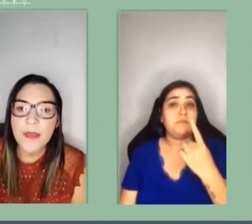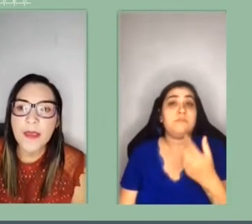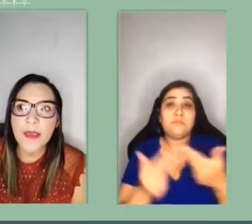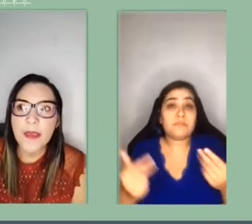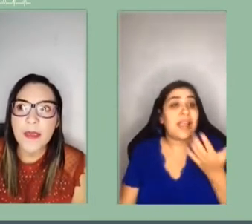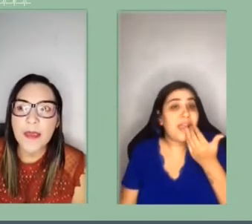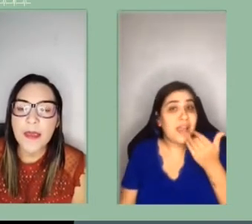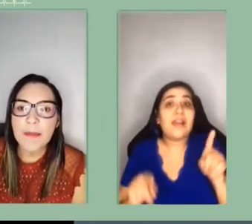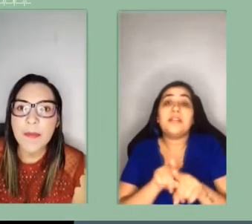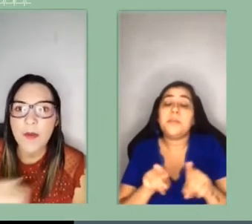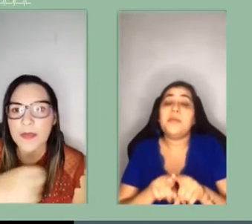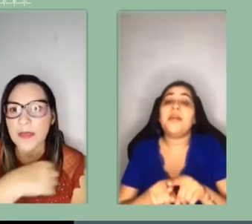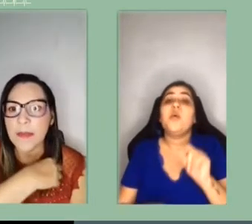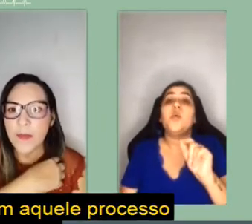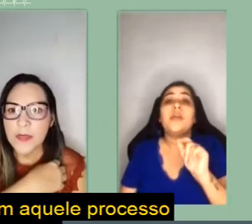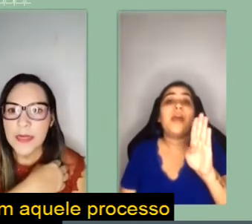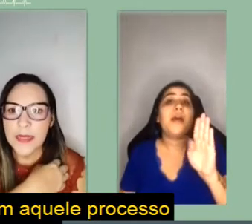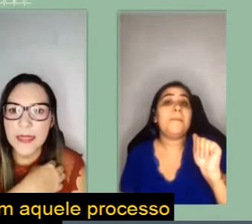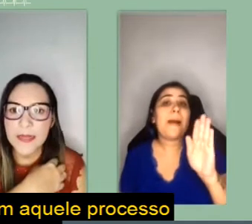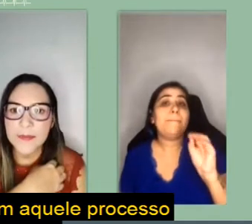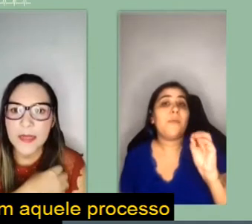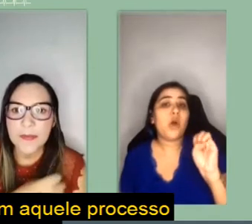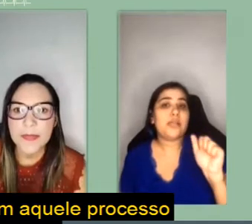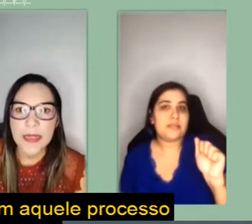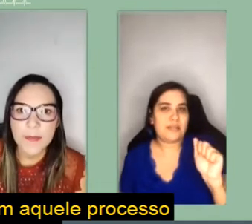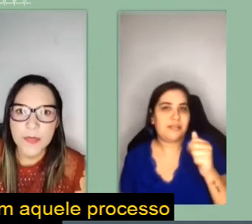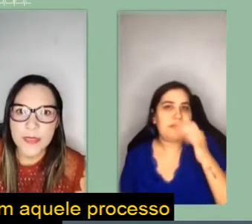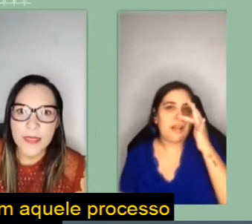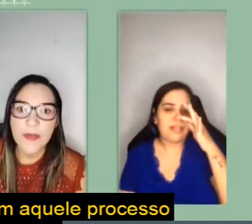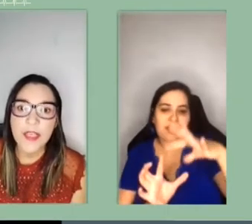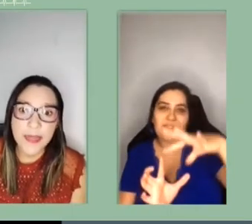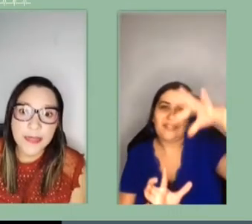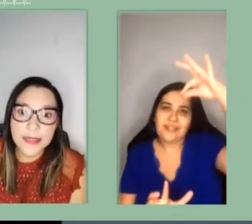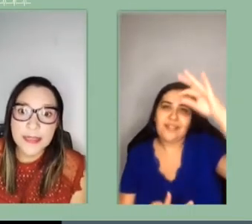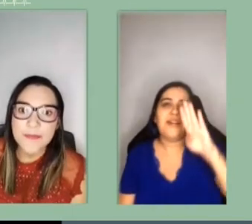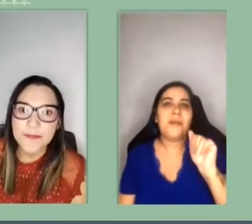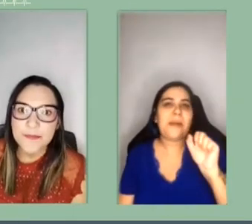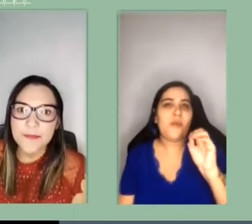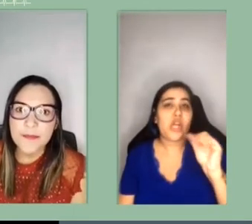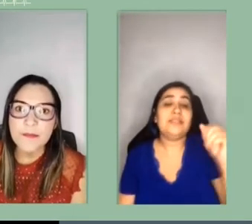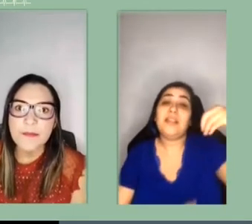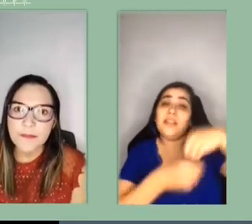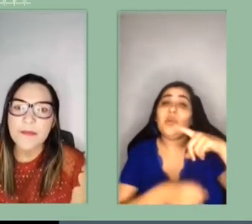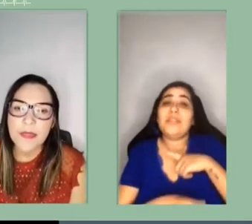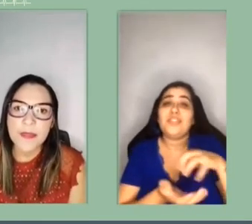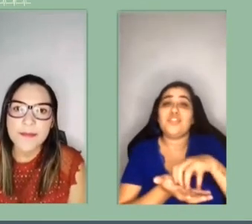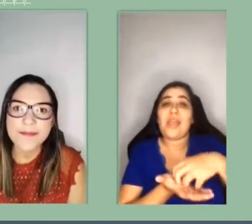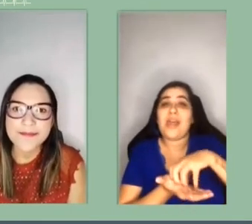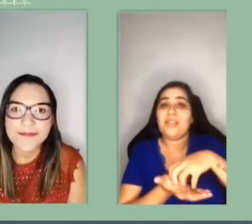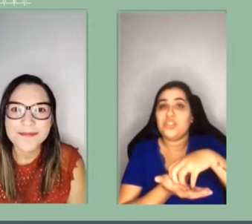ser a babosa, né? A babosa, ela tem aquele processo, a gelatina.